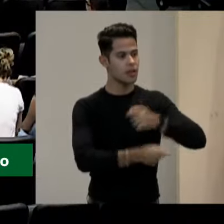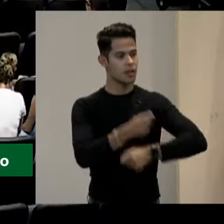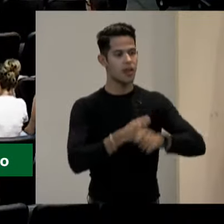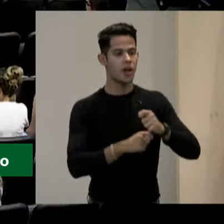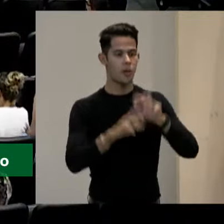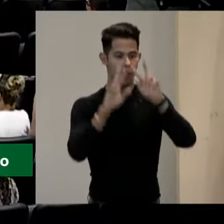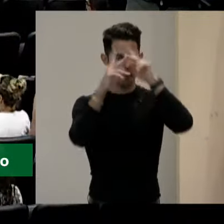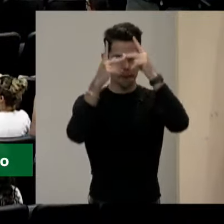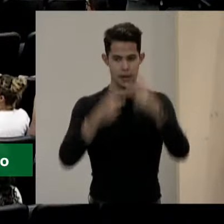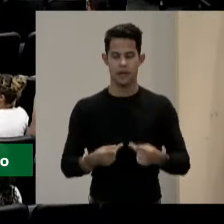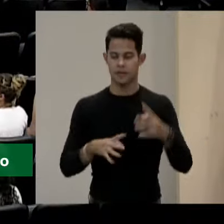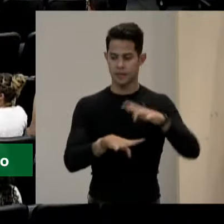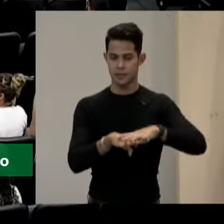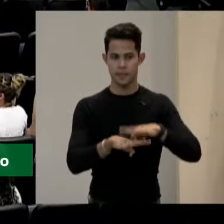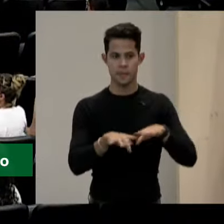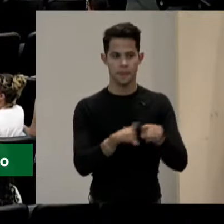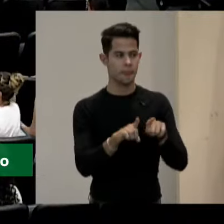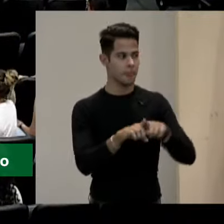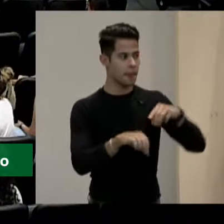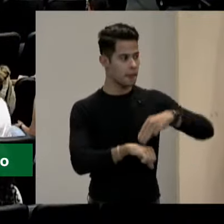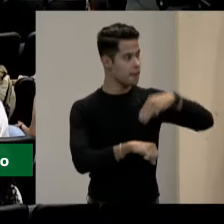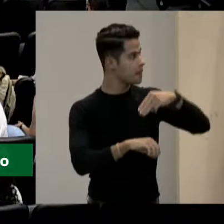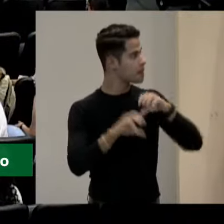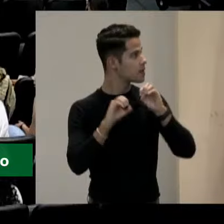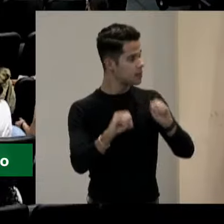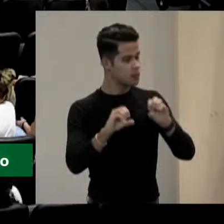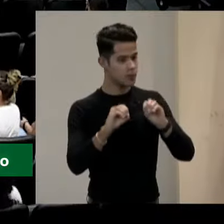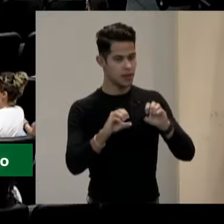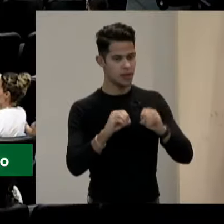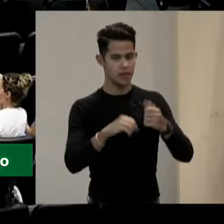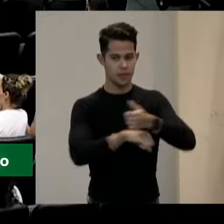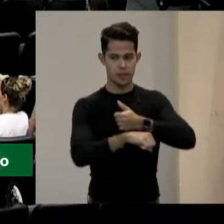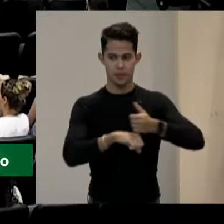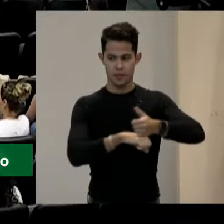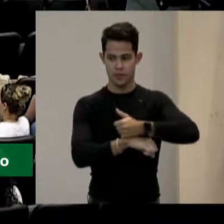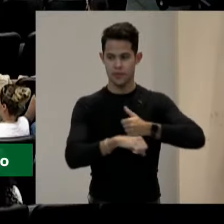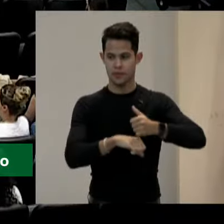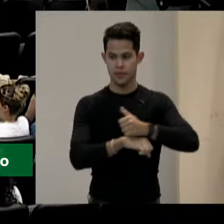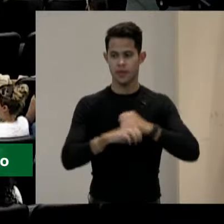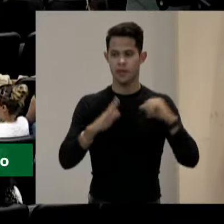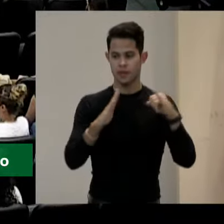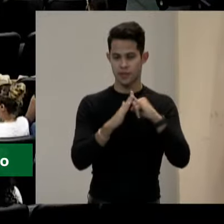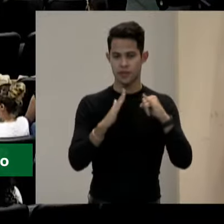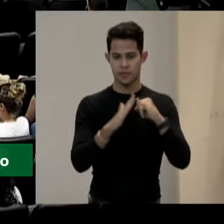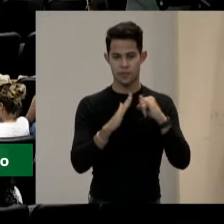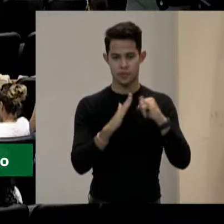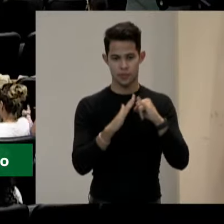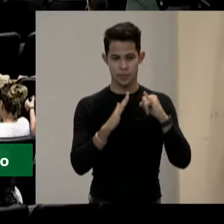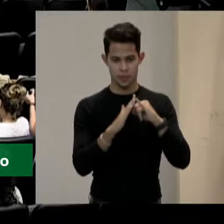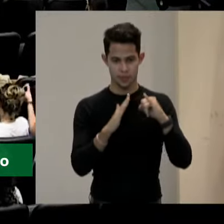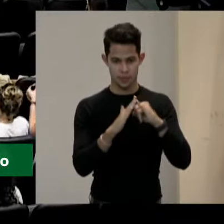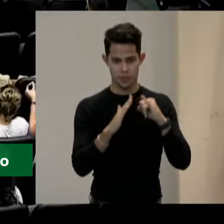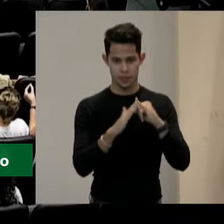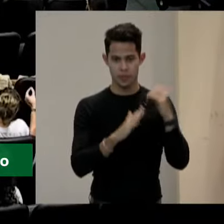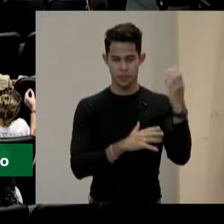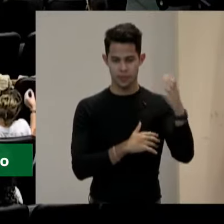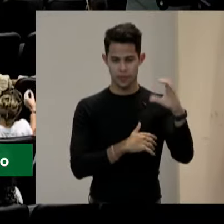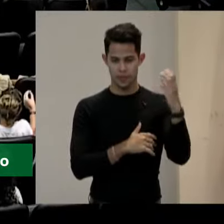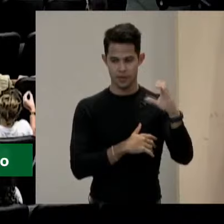Exatas, e mestrando em Educação Profissional e Tecnológica pelo Instituto Federal de Educação, Ciência